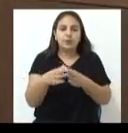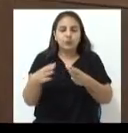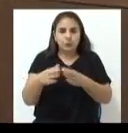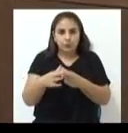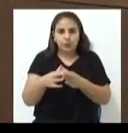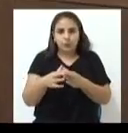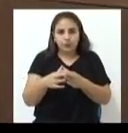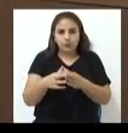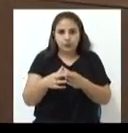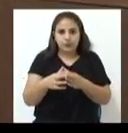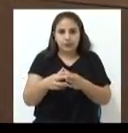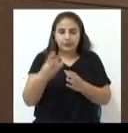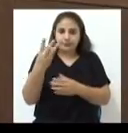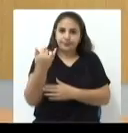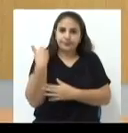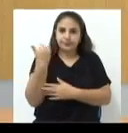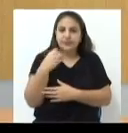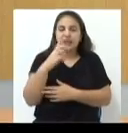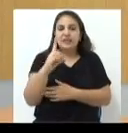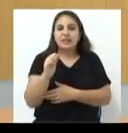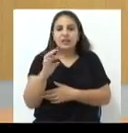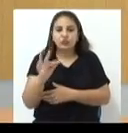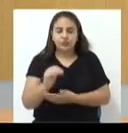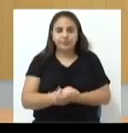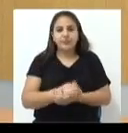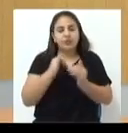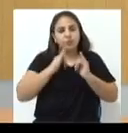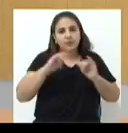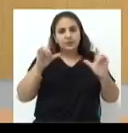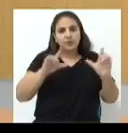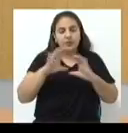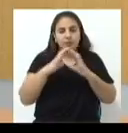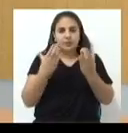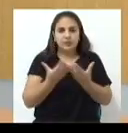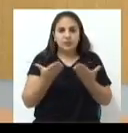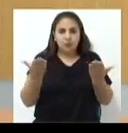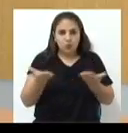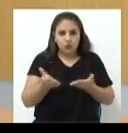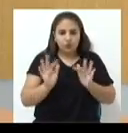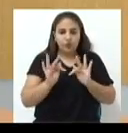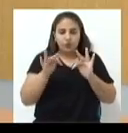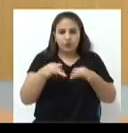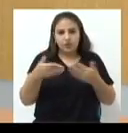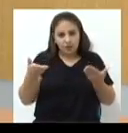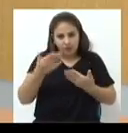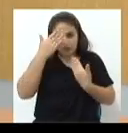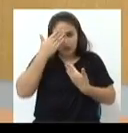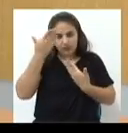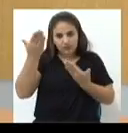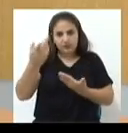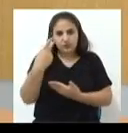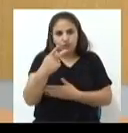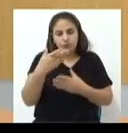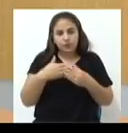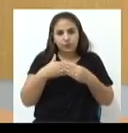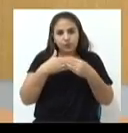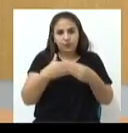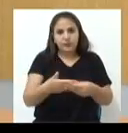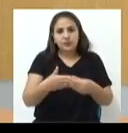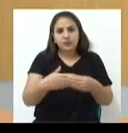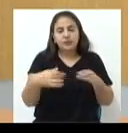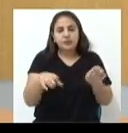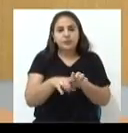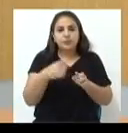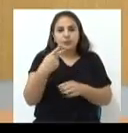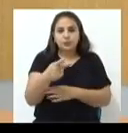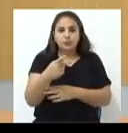terceira idade que hoje são o DAT. E o Jornal da Câmara de hoje fica por aqui, agradecendo a sua companhia e a